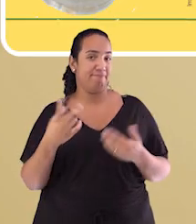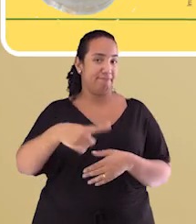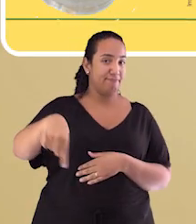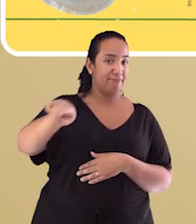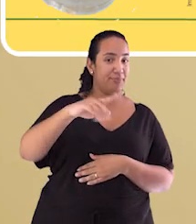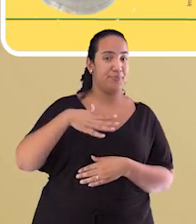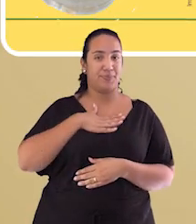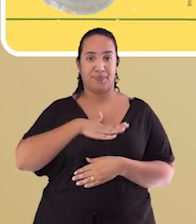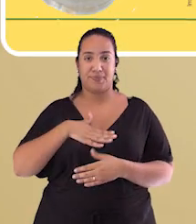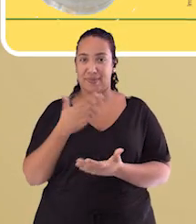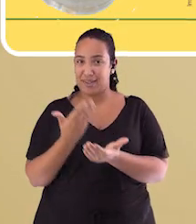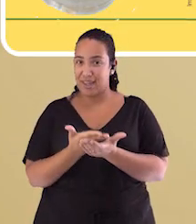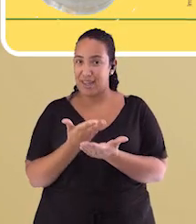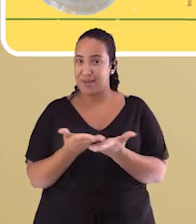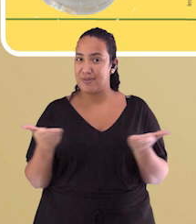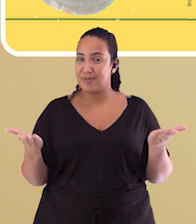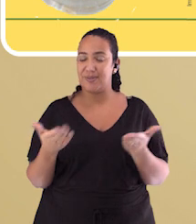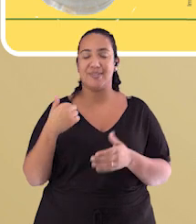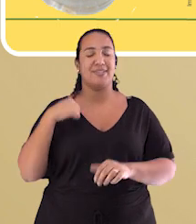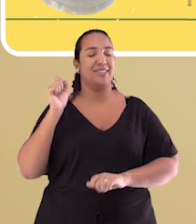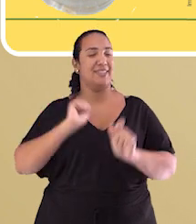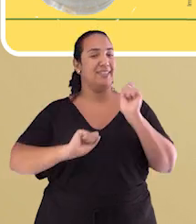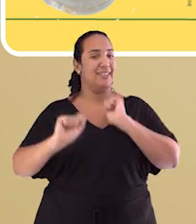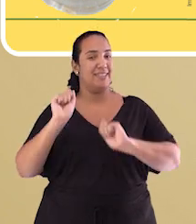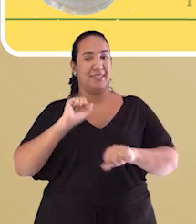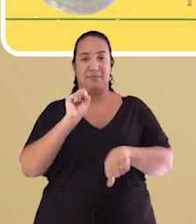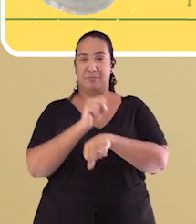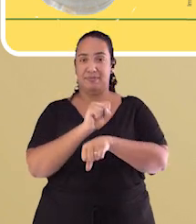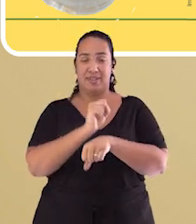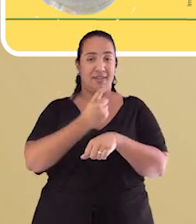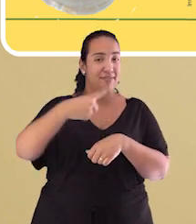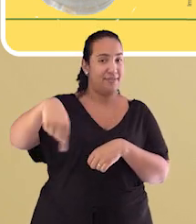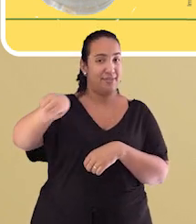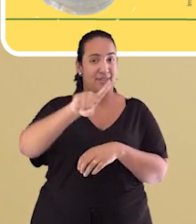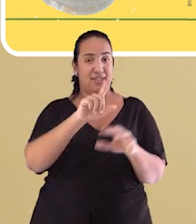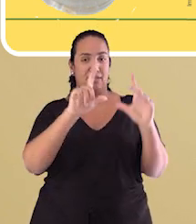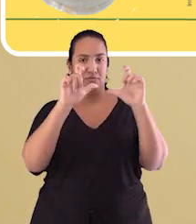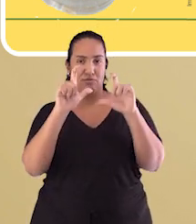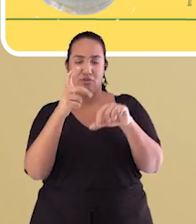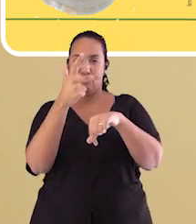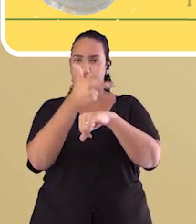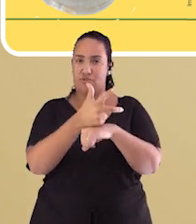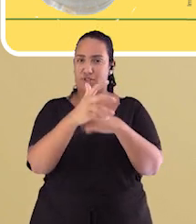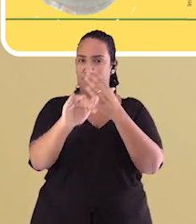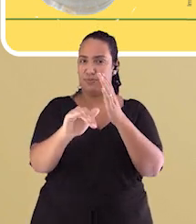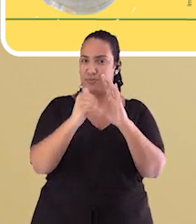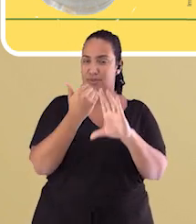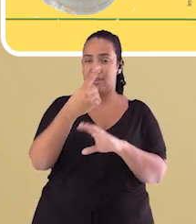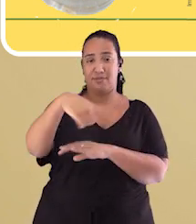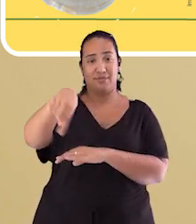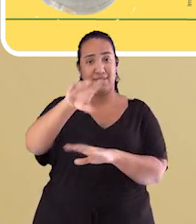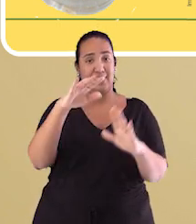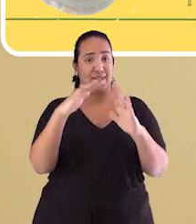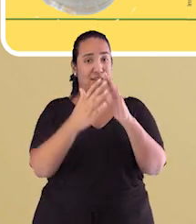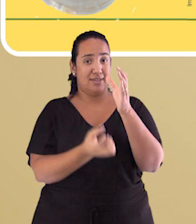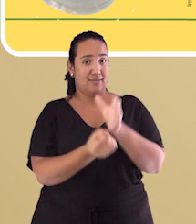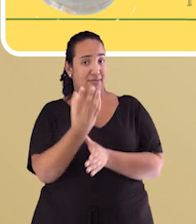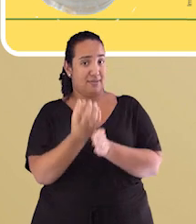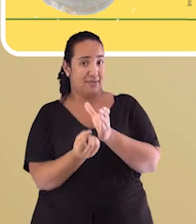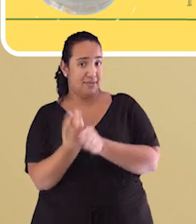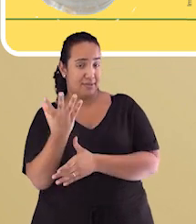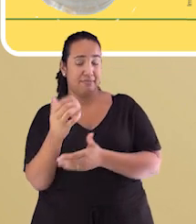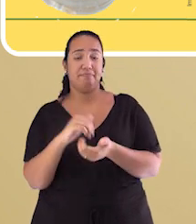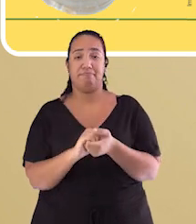aí, gostaram da nossa aula de hoje? Estou ansiosa para receber as fotos e vídeos da composteira que você irá